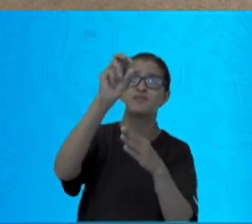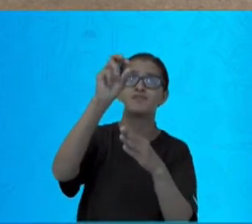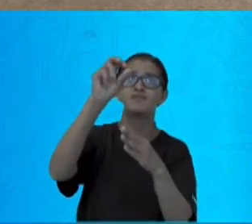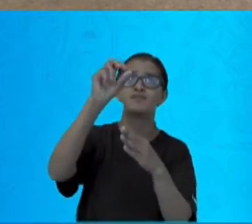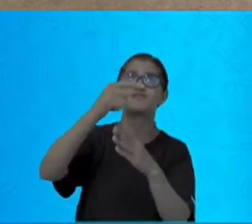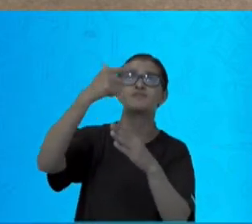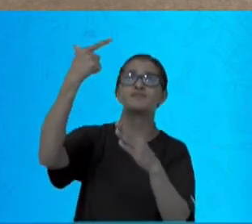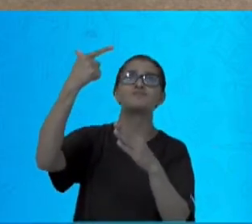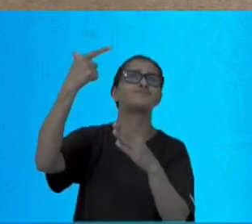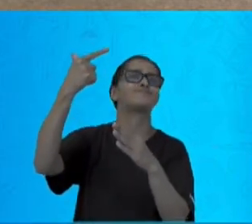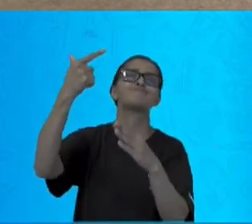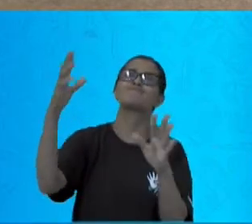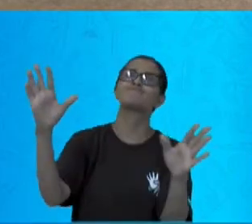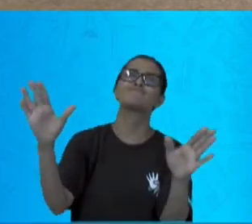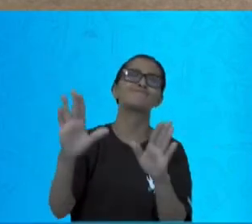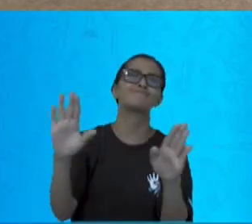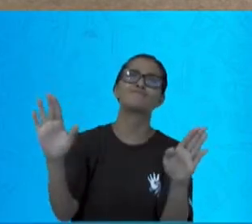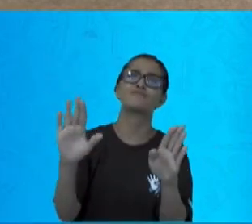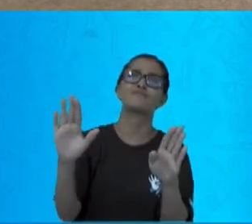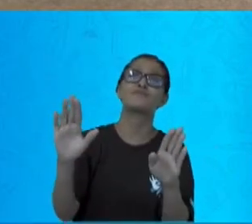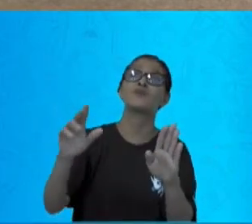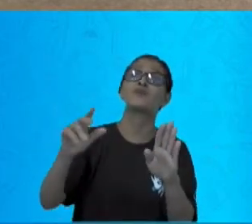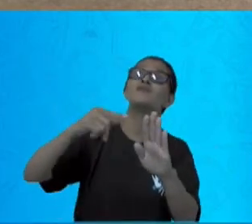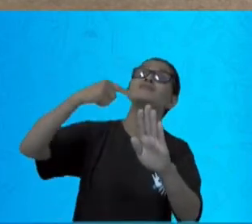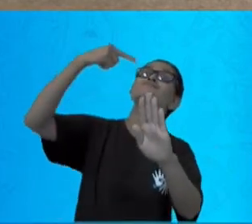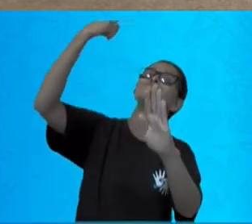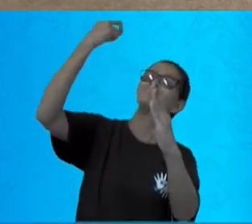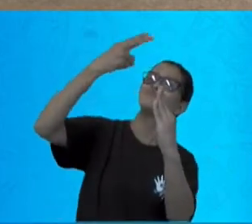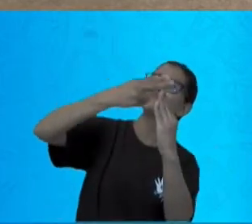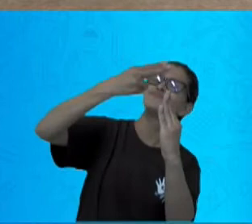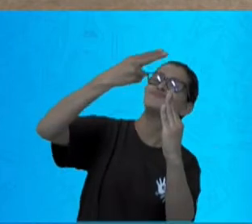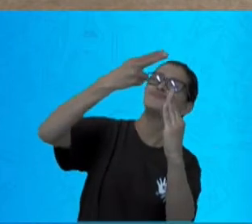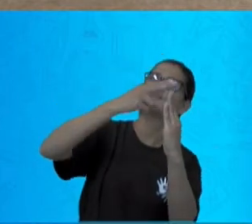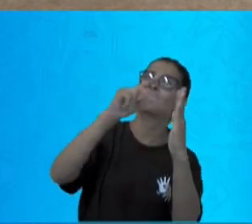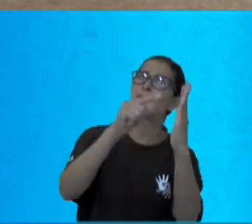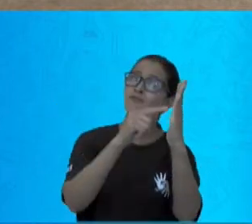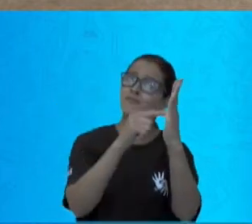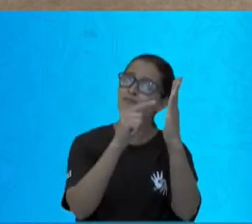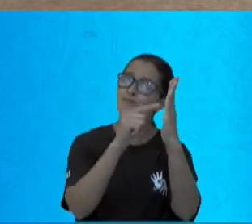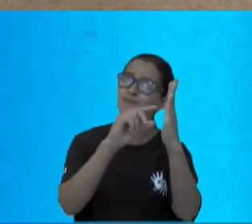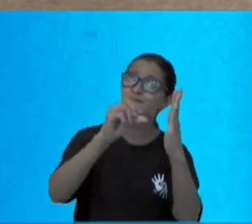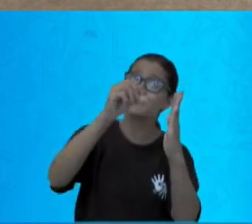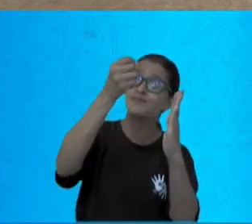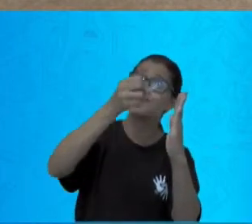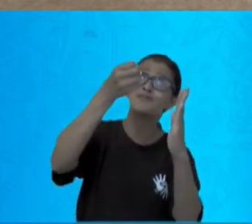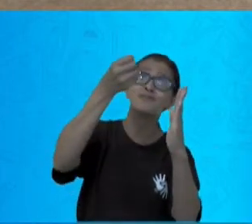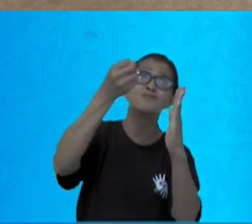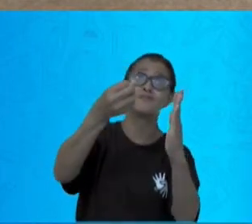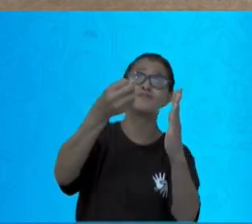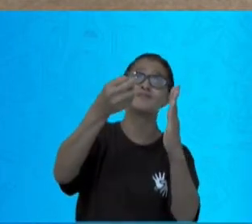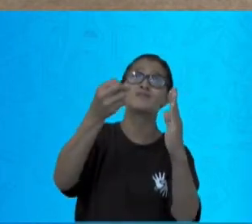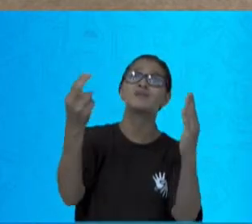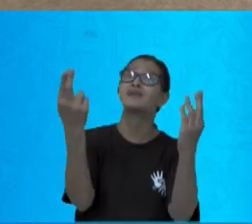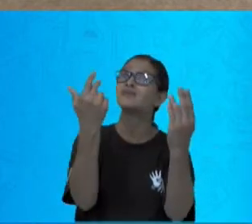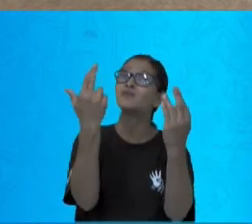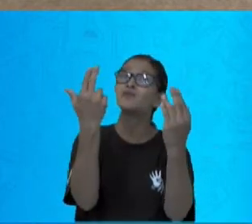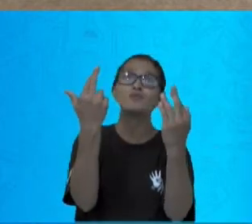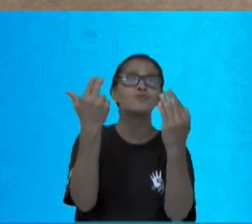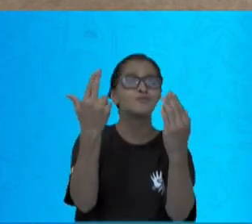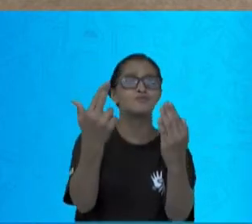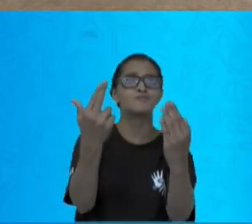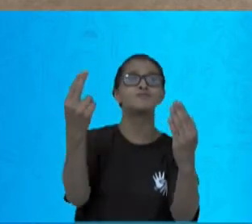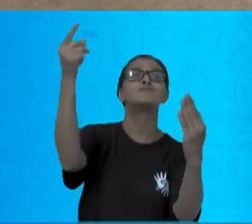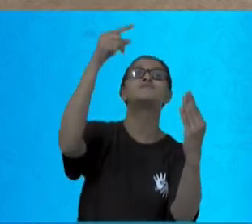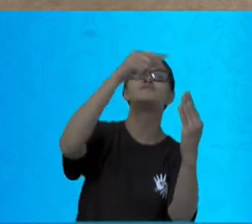é 30. 15 vezes 2, 30. Errado, gente. A gente não multiplica fatores diferentes. 15 é um